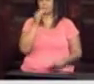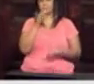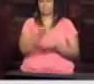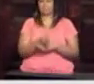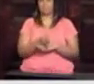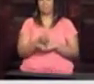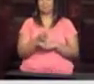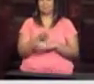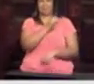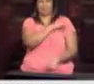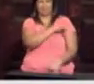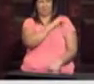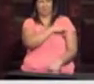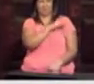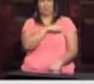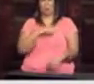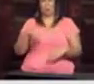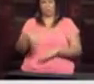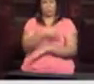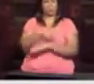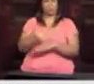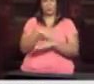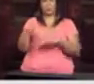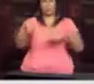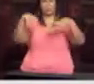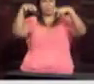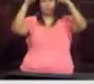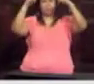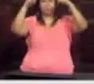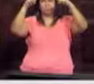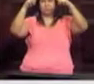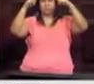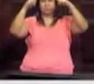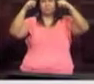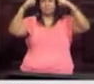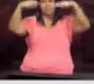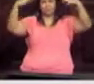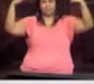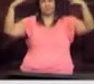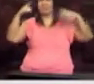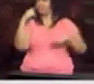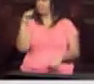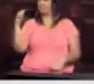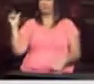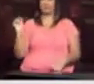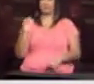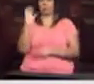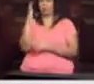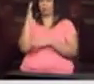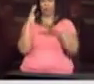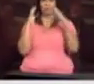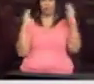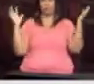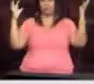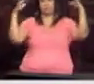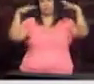ruas que não estão iluminadas, que precisa melhorar a iluminação, podar as árvores, porque todos esses ambientes